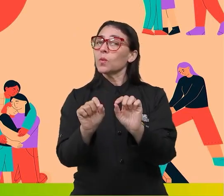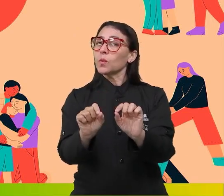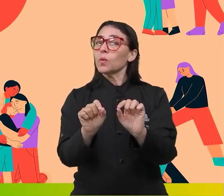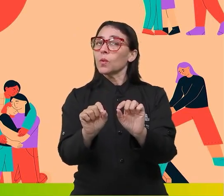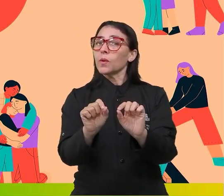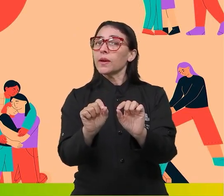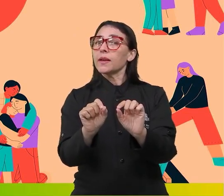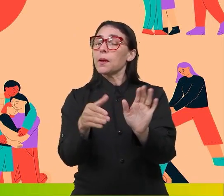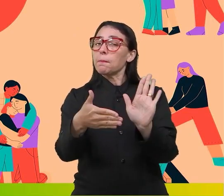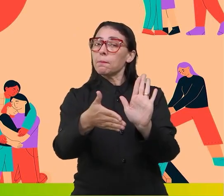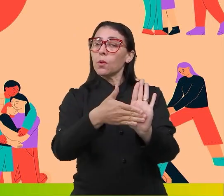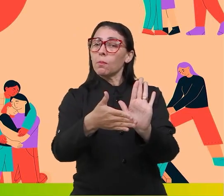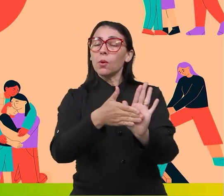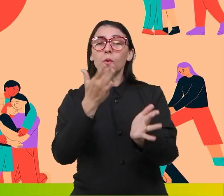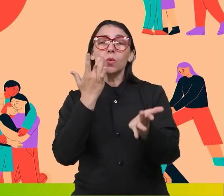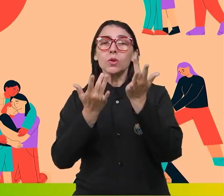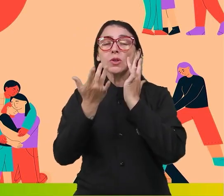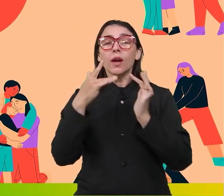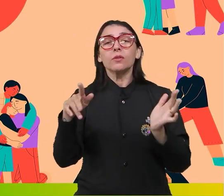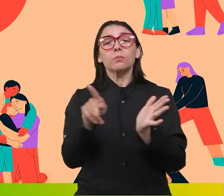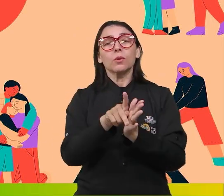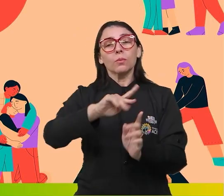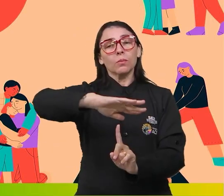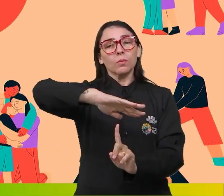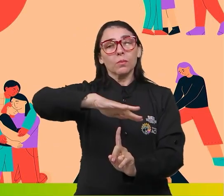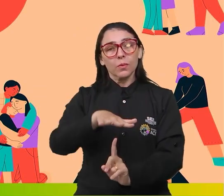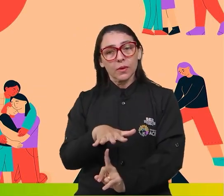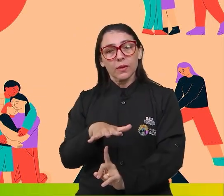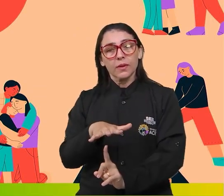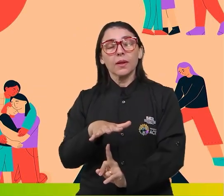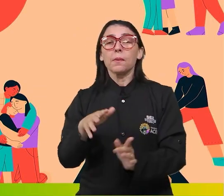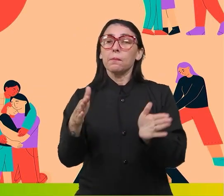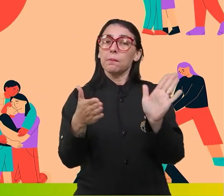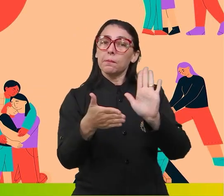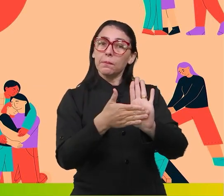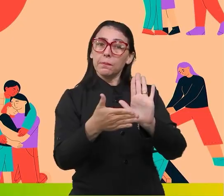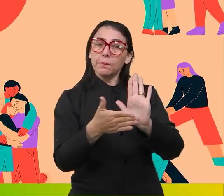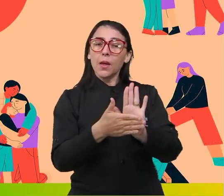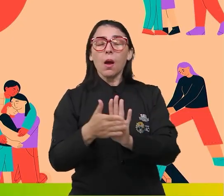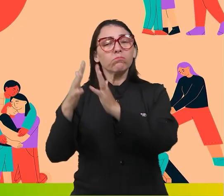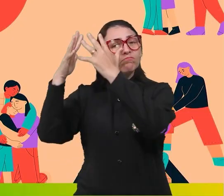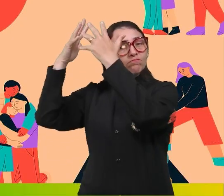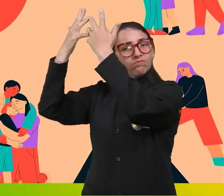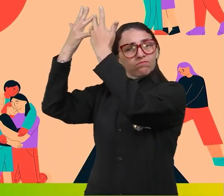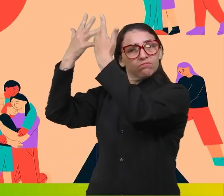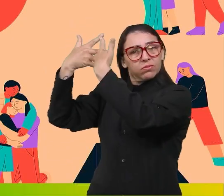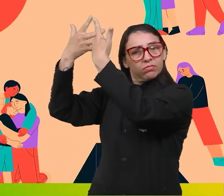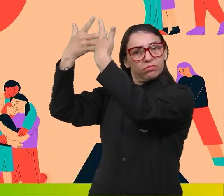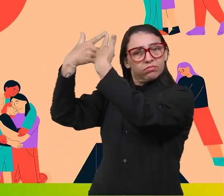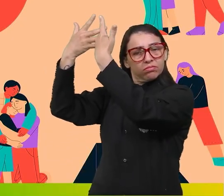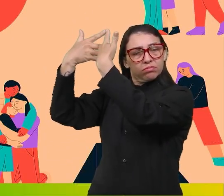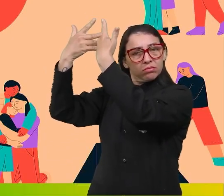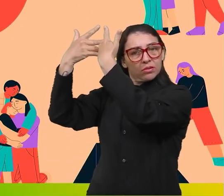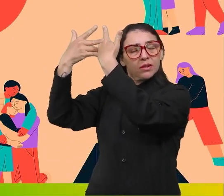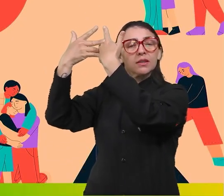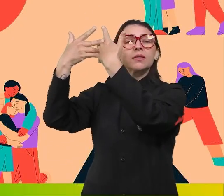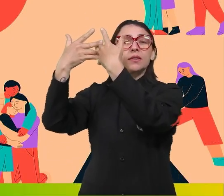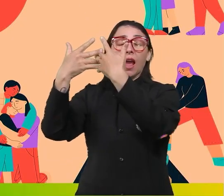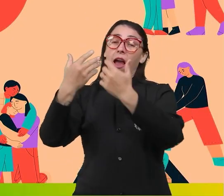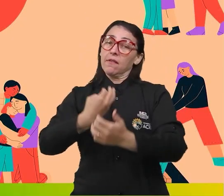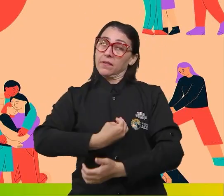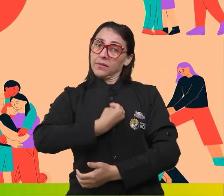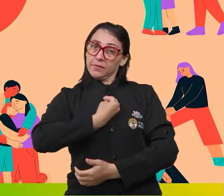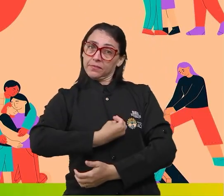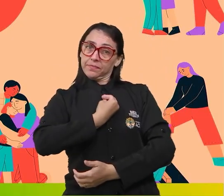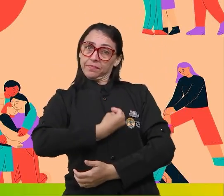se propõe o teatro do oprimido. Ele se propõe a uma reflexão sobre a